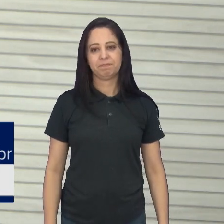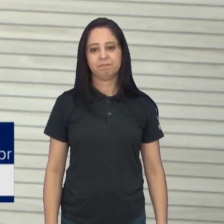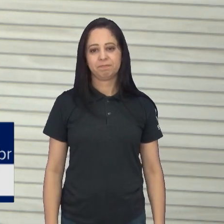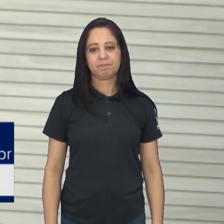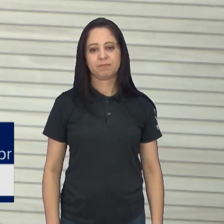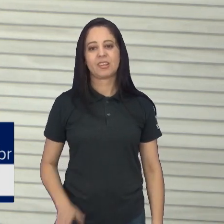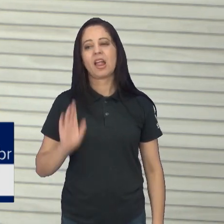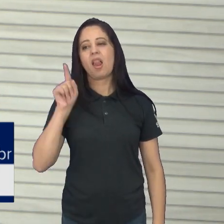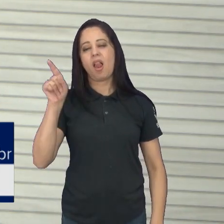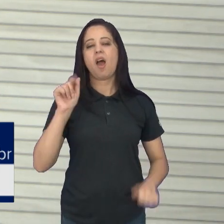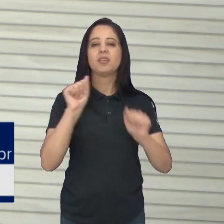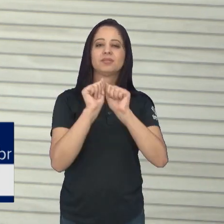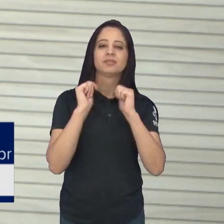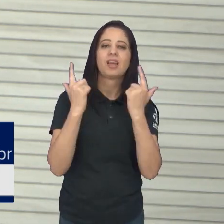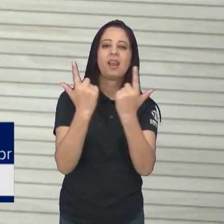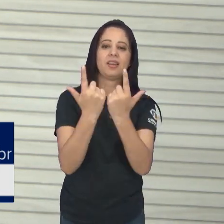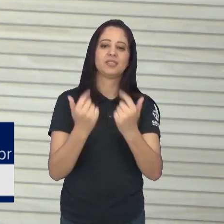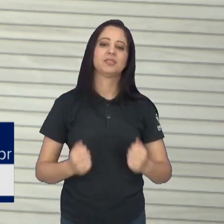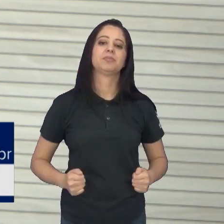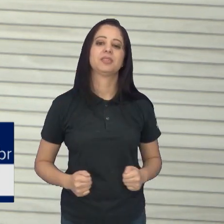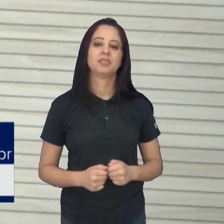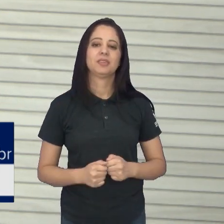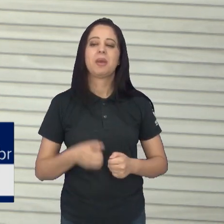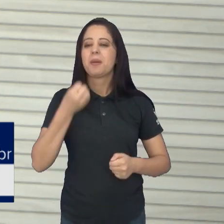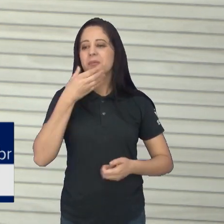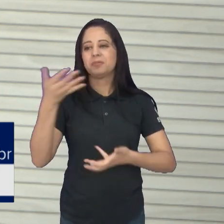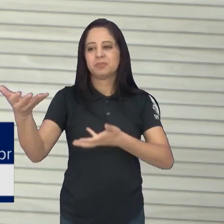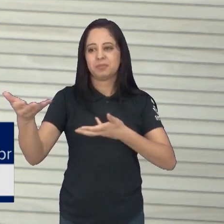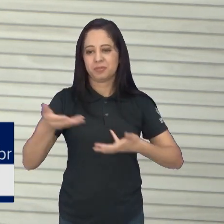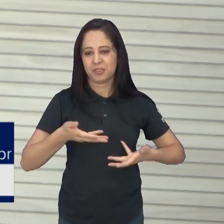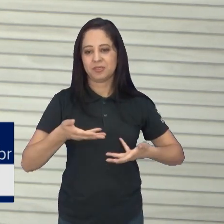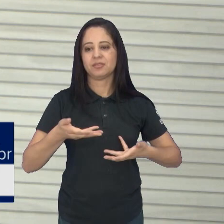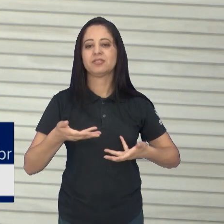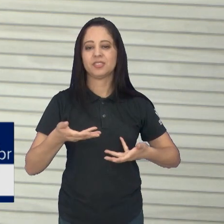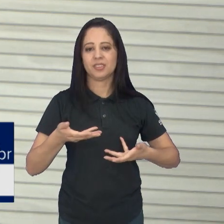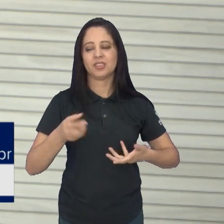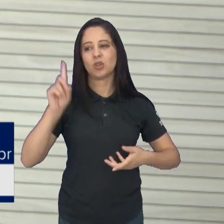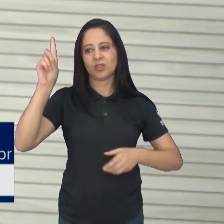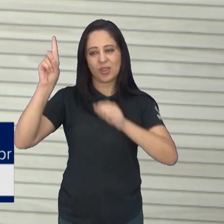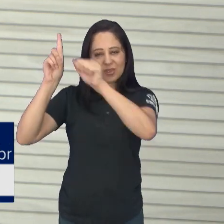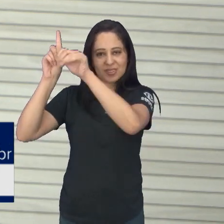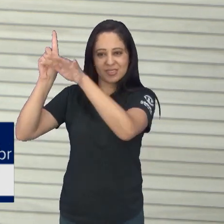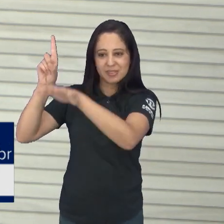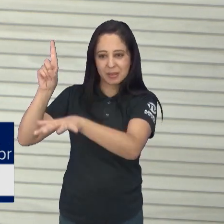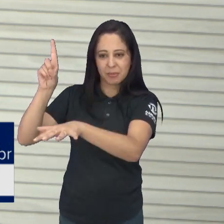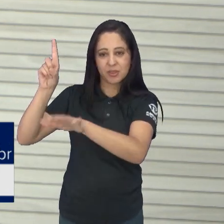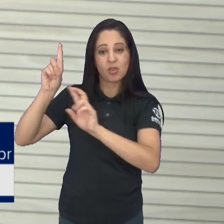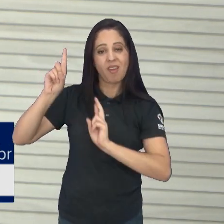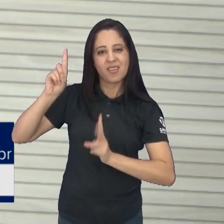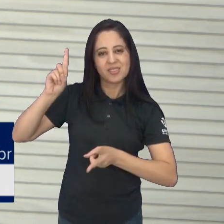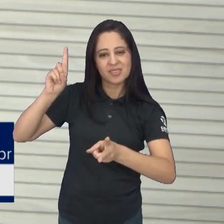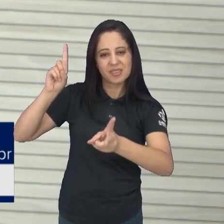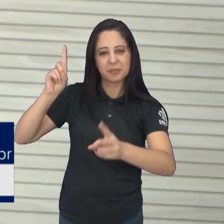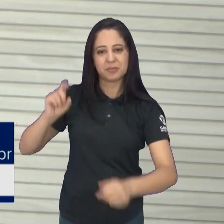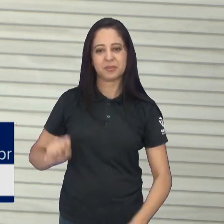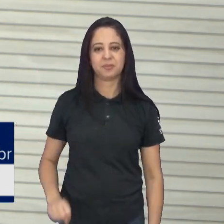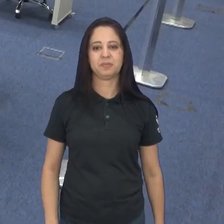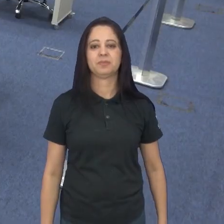iniciou lá na LESP. Então, seja muito bem-vindo aqui, Deus te abençoe em todos os caminhos, tamo junto